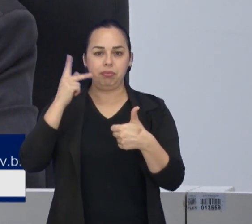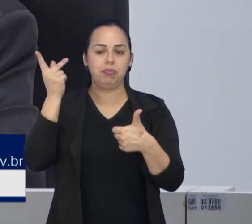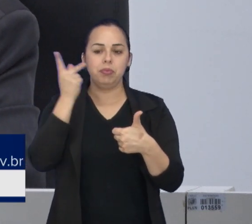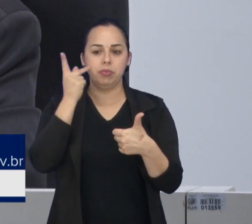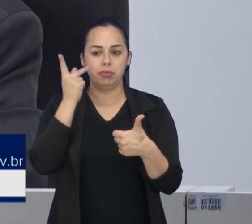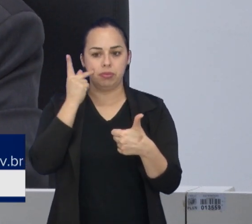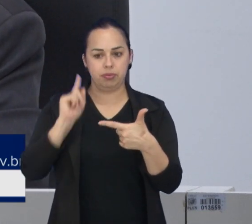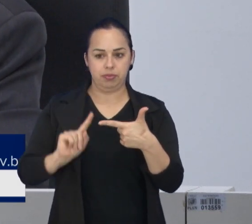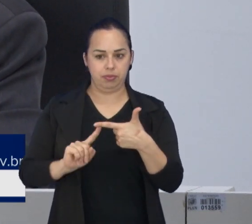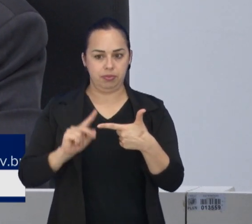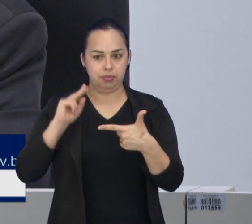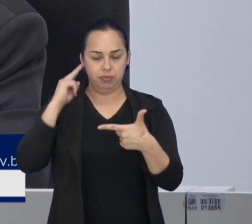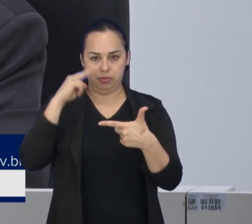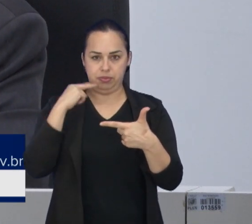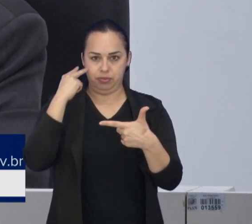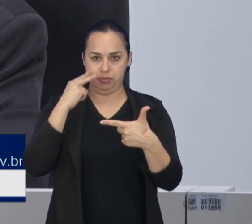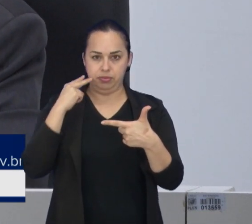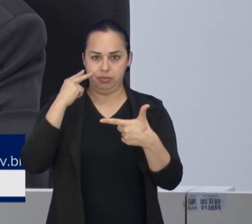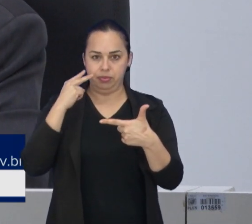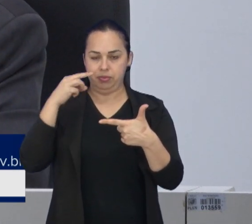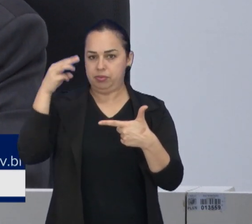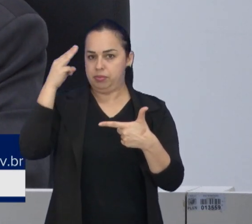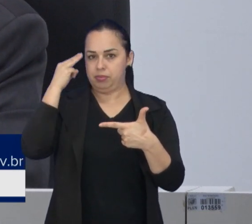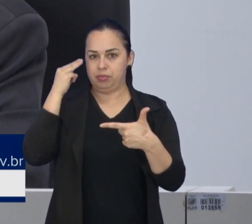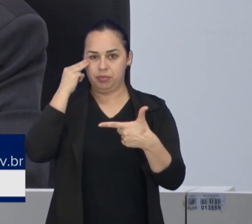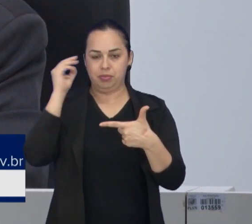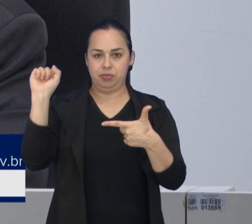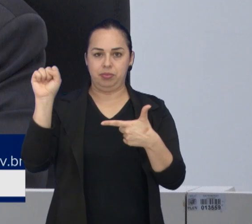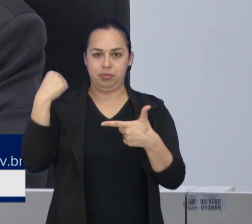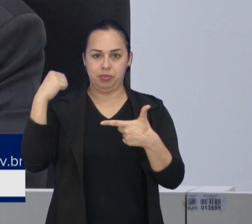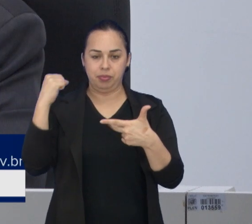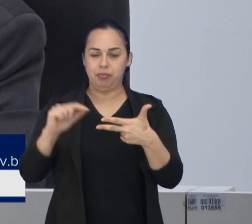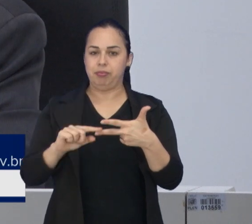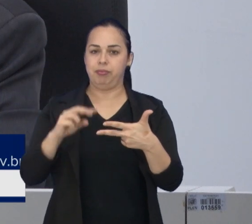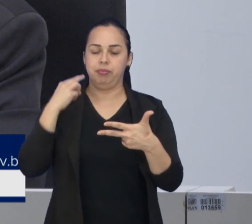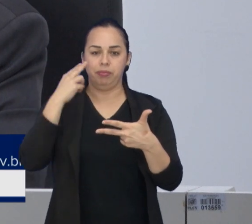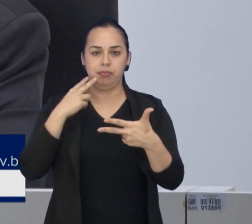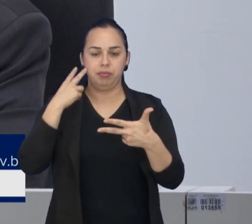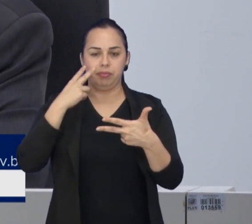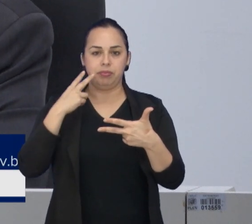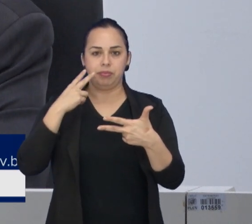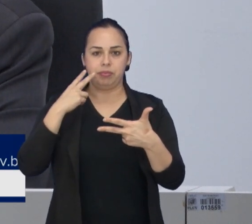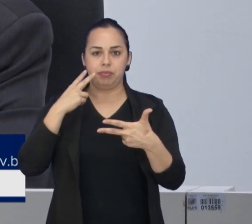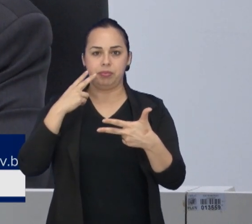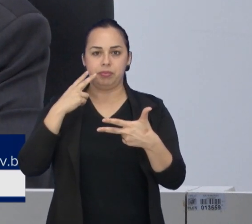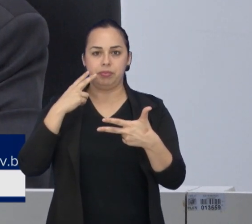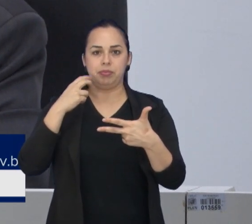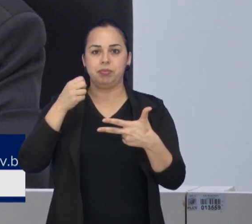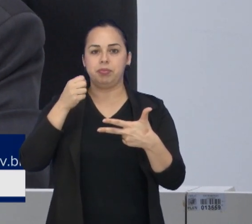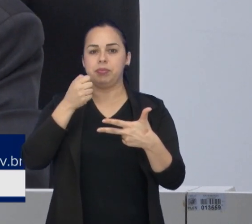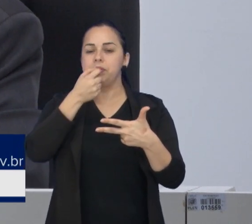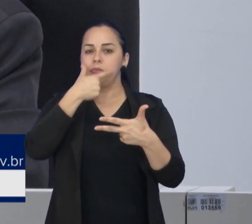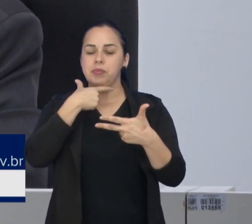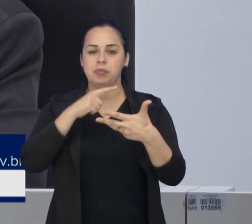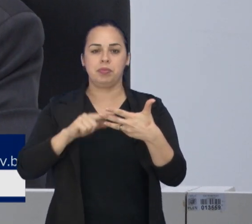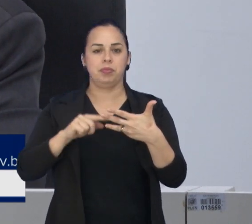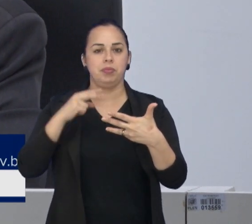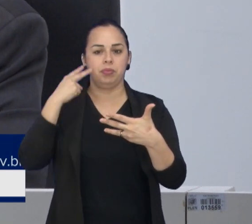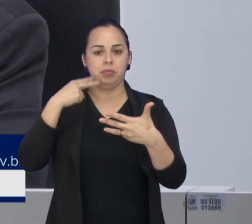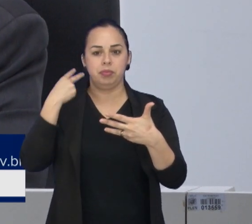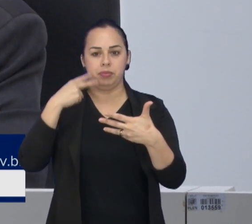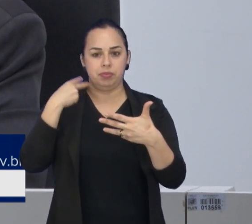Rafael Pascucci, vereador Marcão da Academia, vereador Roberto do Eleven,